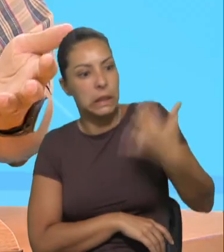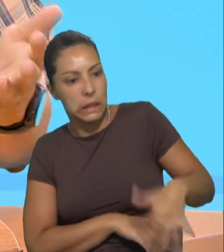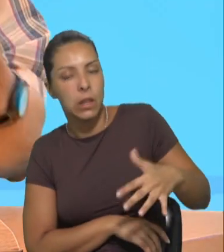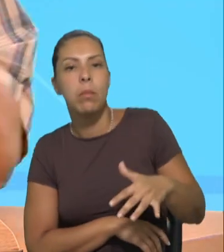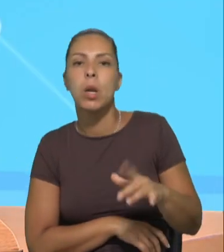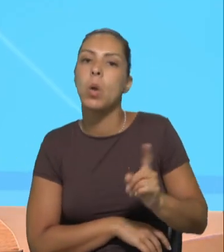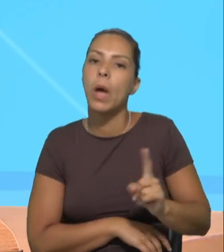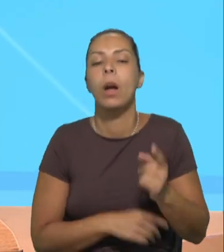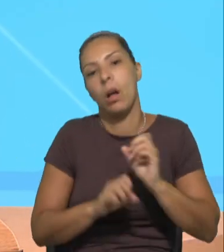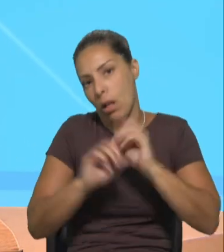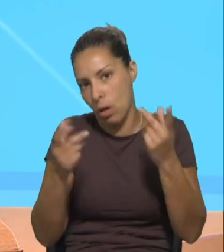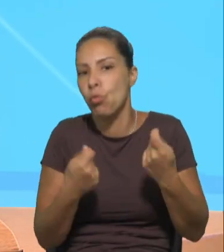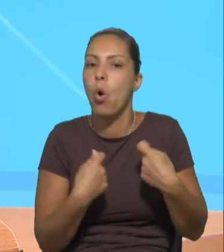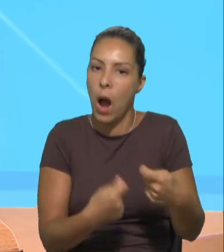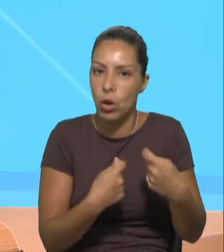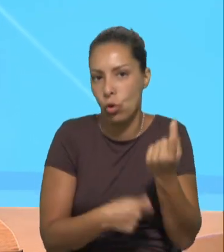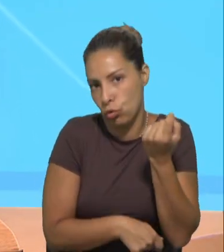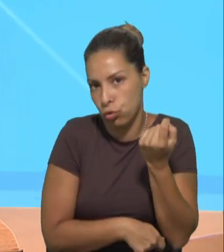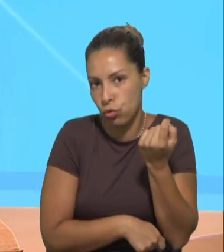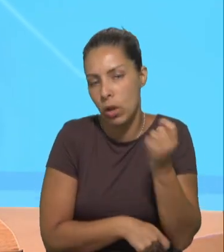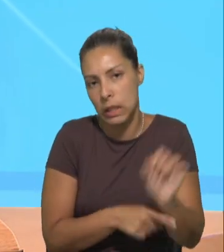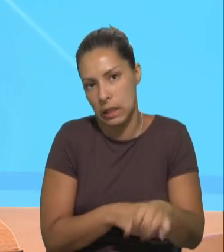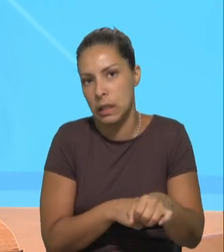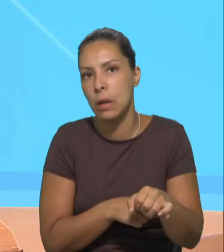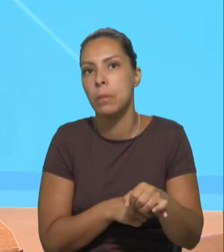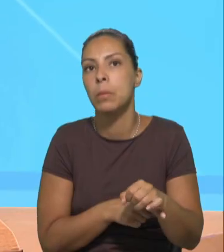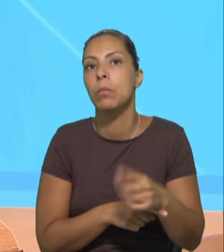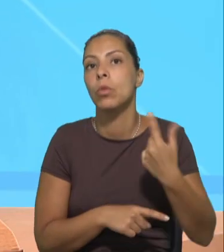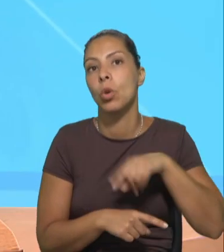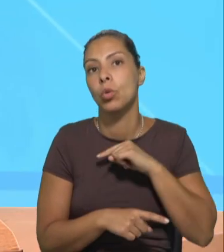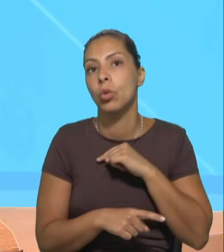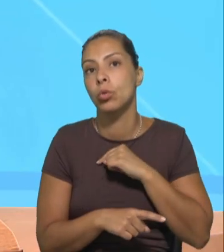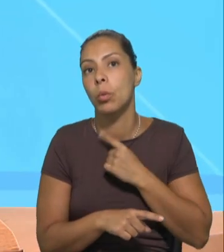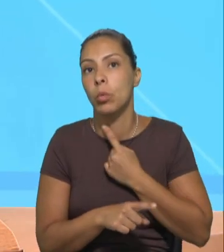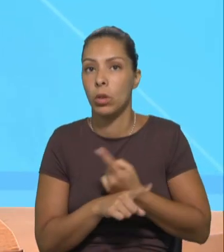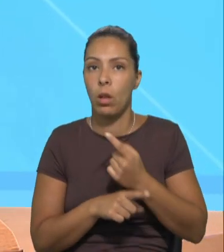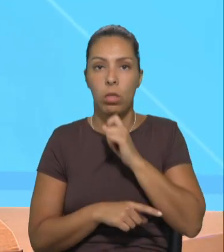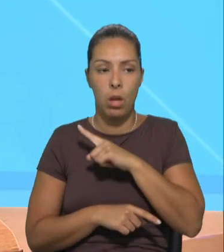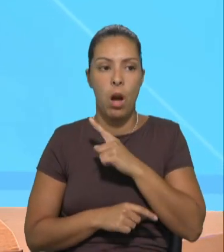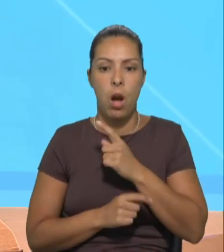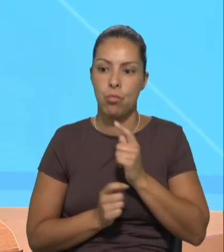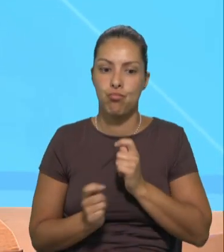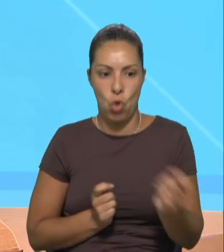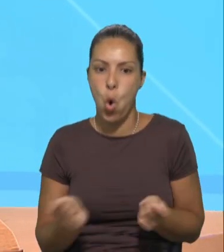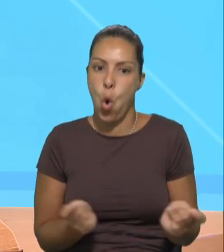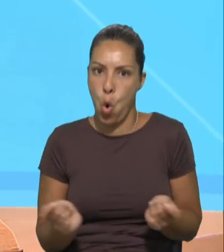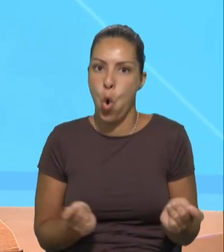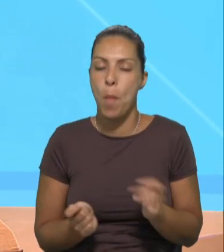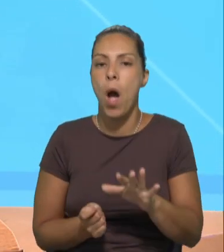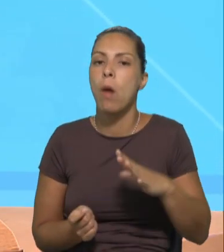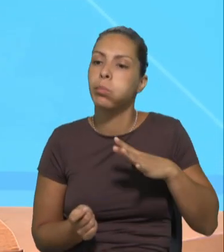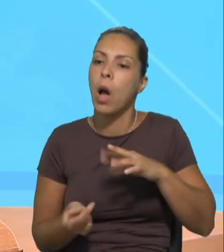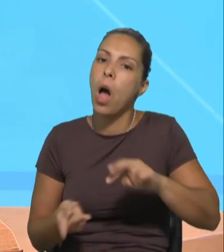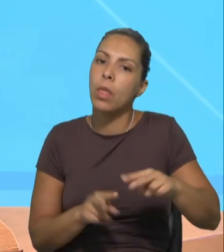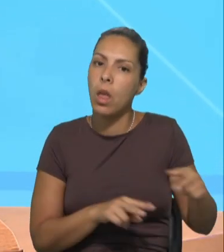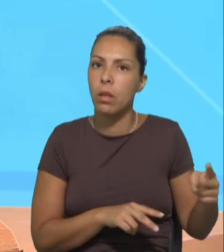implica sempre custos. Portanto, estas propostas que nós fazemos-la porque as podemos fazer, mas pode haver alternativas, não é preciso ir